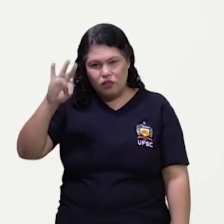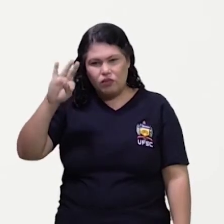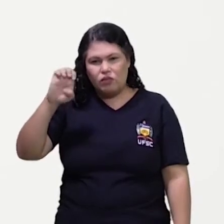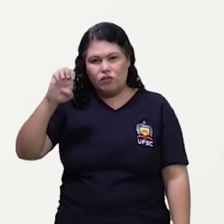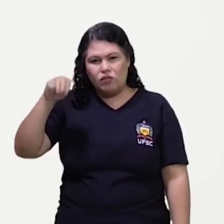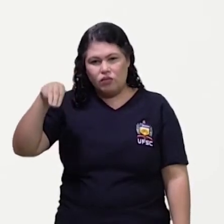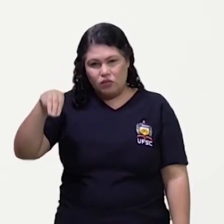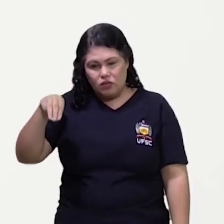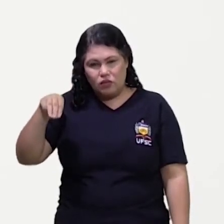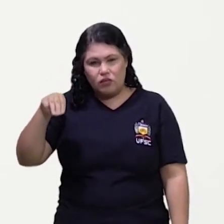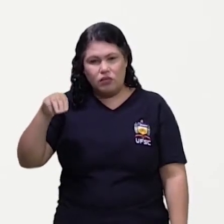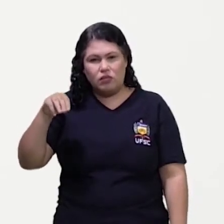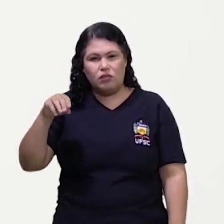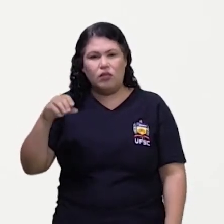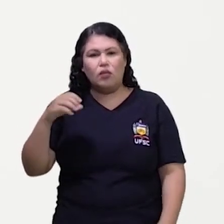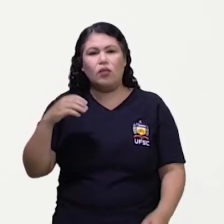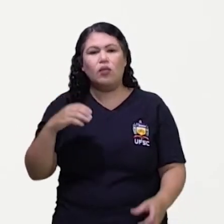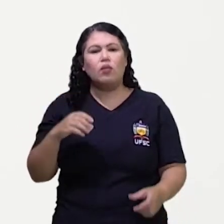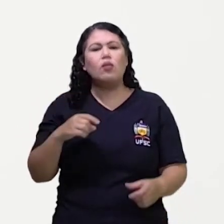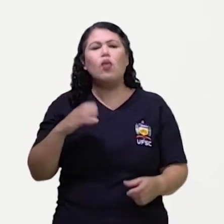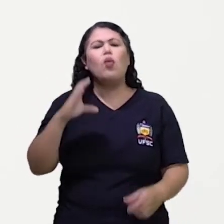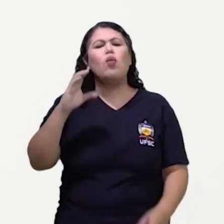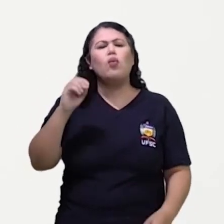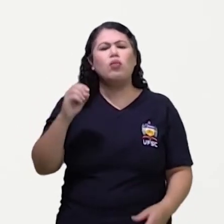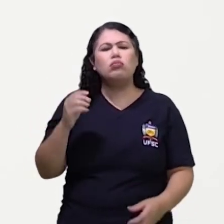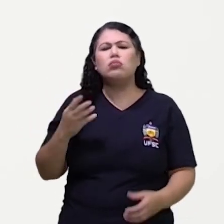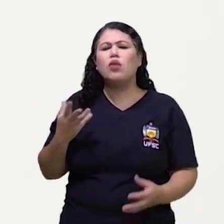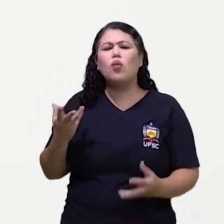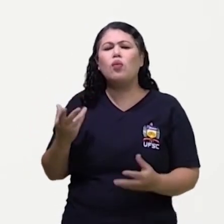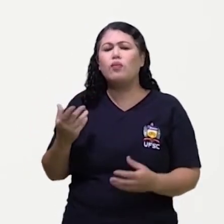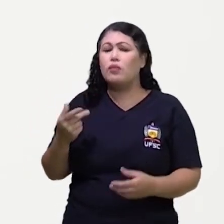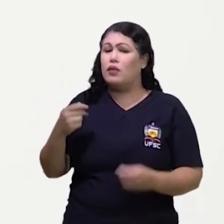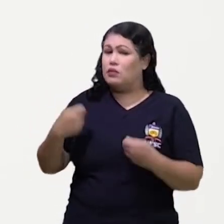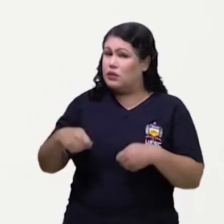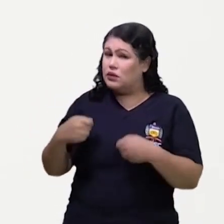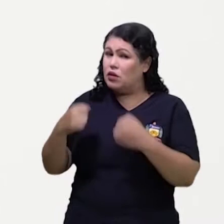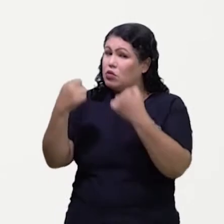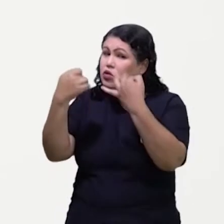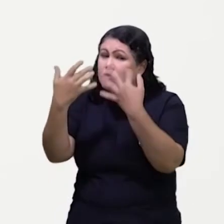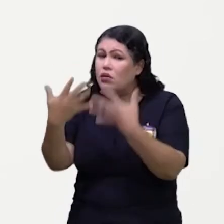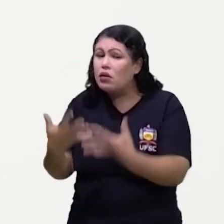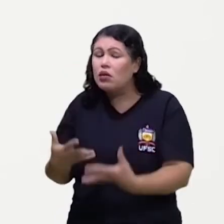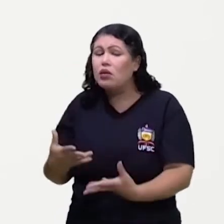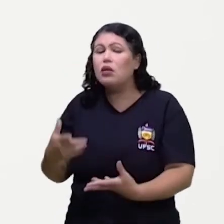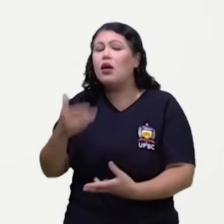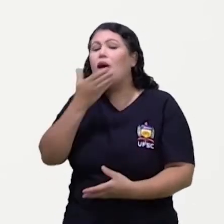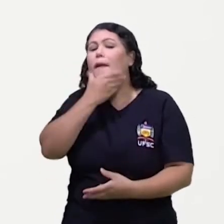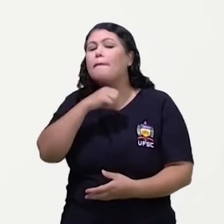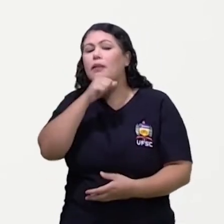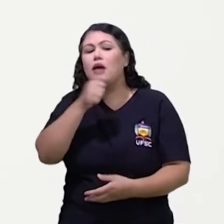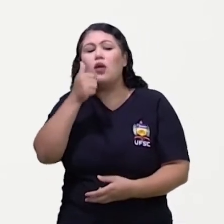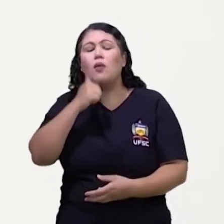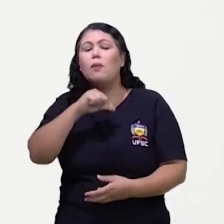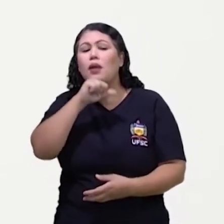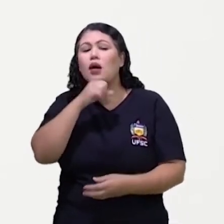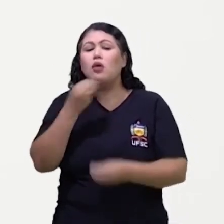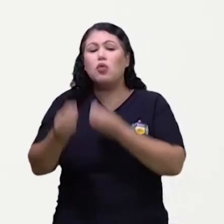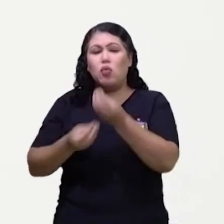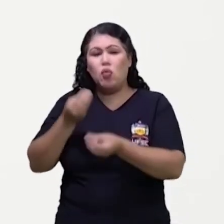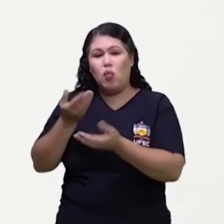Contem. Aqui no exemplo. Contem aos seus pais como foi a aula hoje.